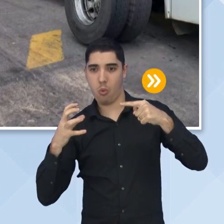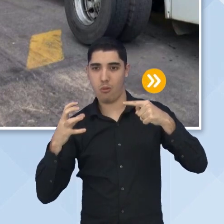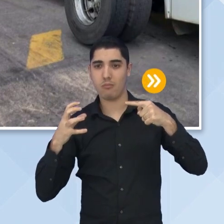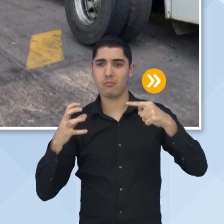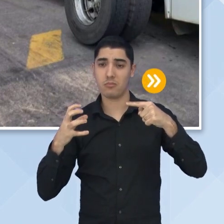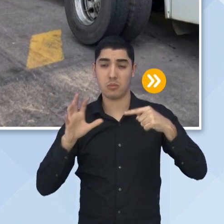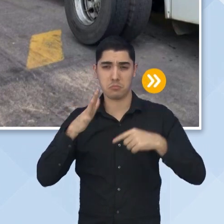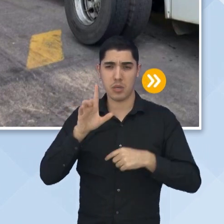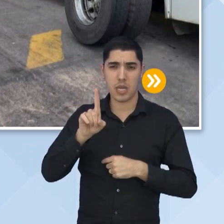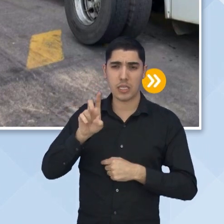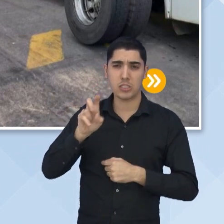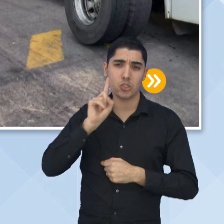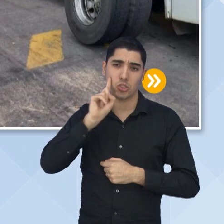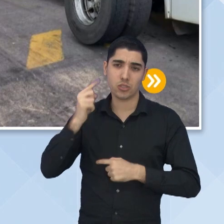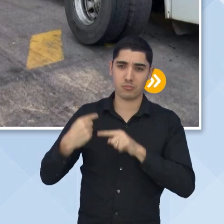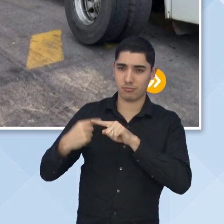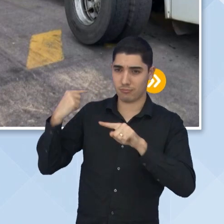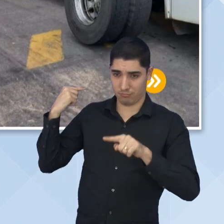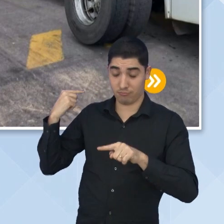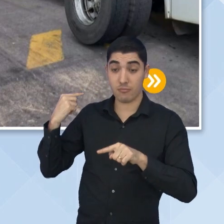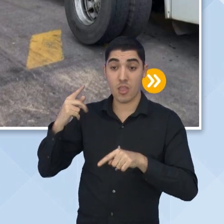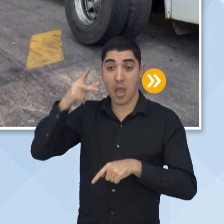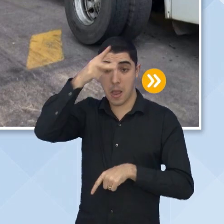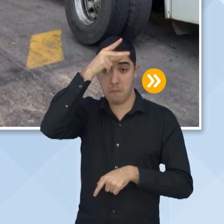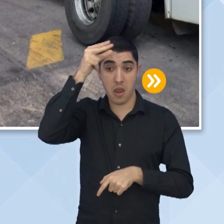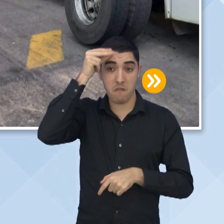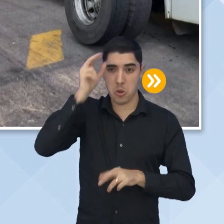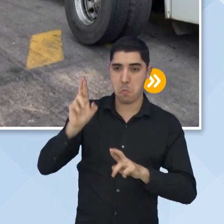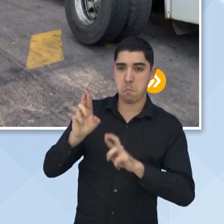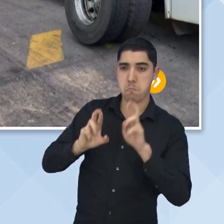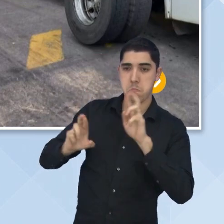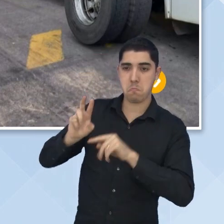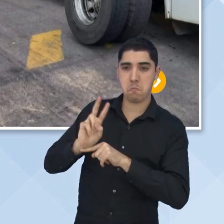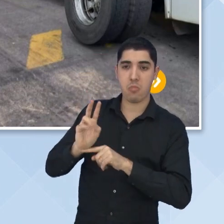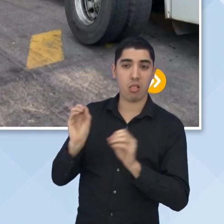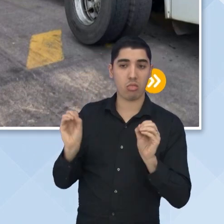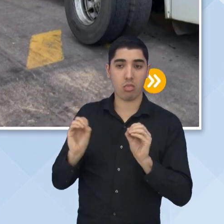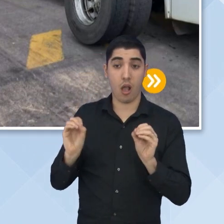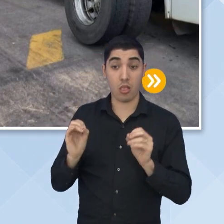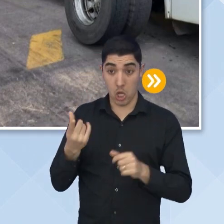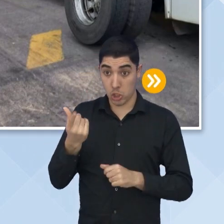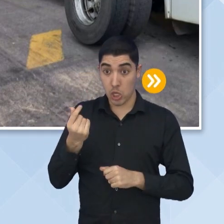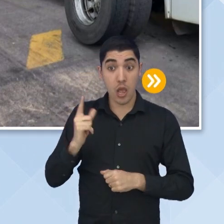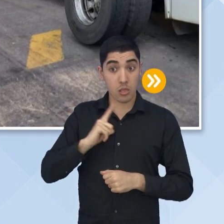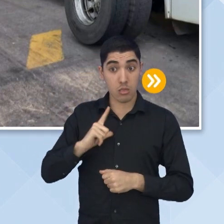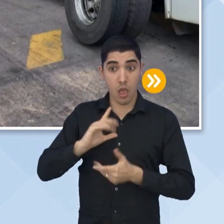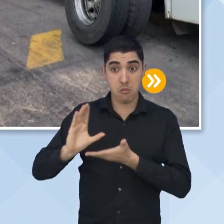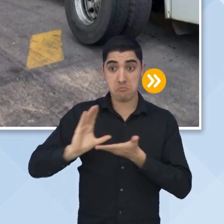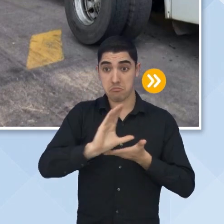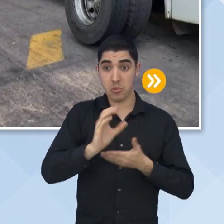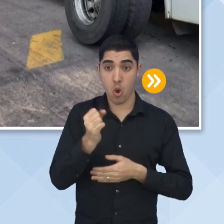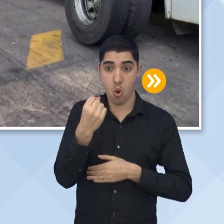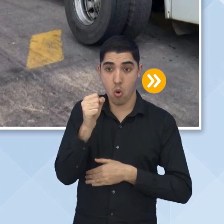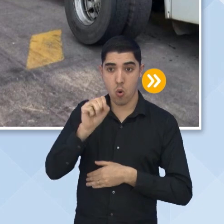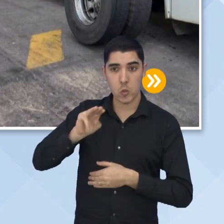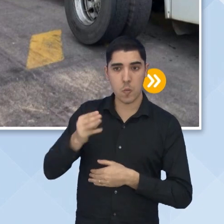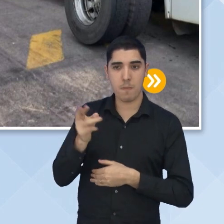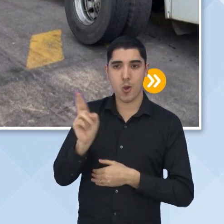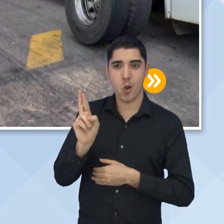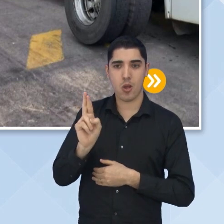prefeitura também não fiscaliza, né? Dinheiro está vindo, acabei de anunciar aqui, Entrou 8 milhões, tem que